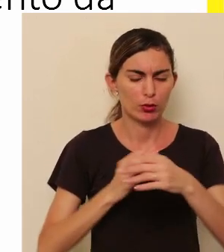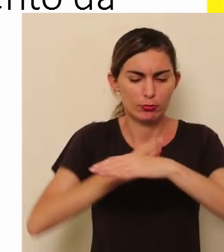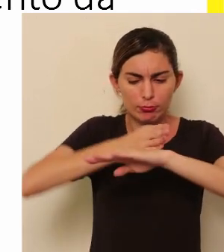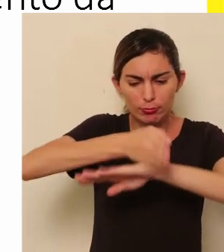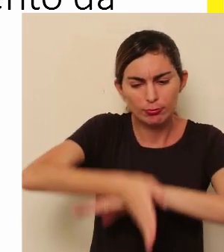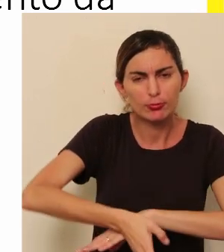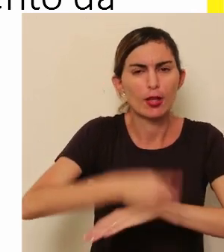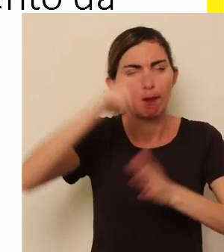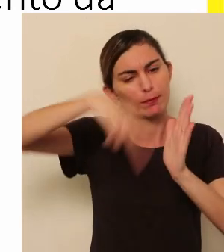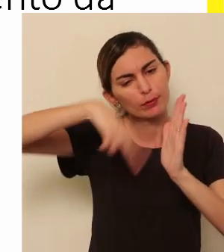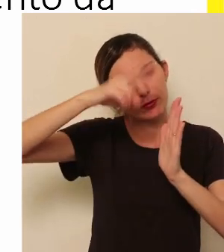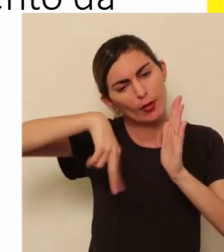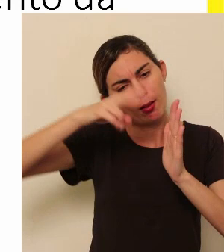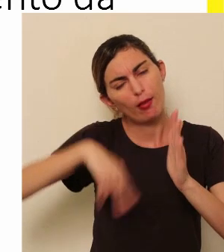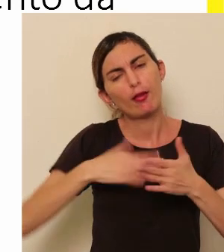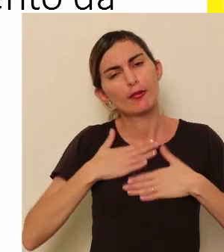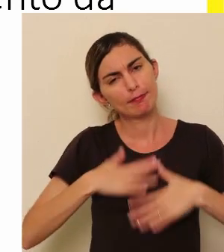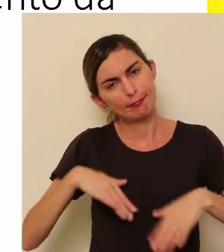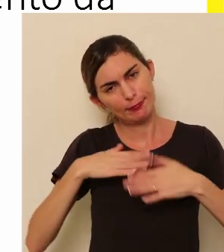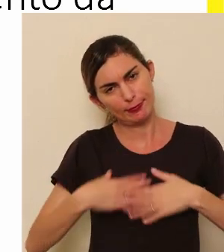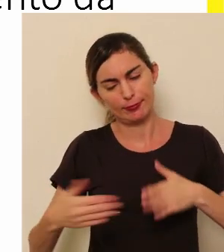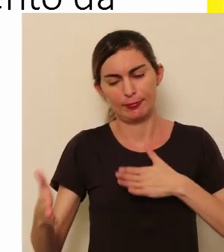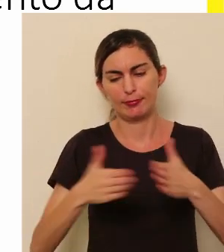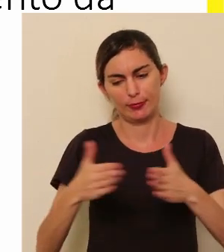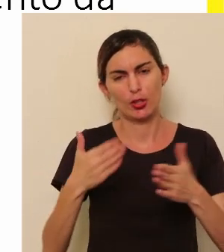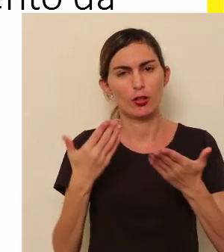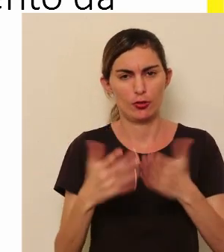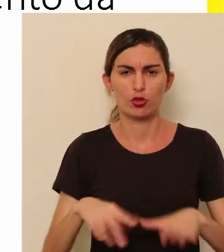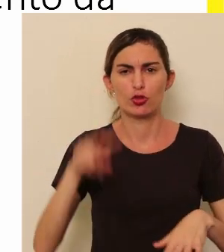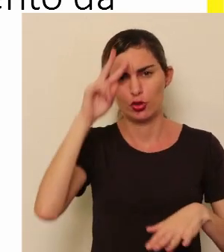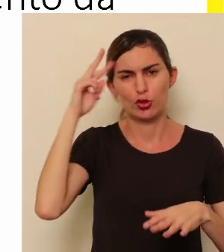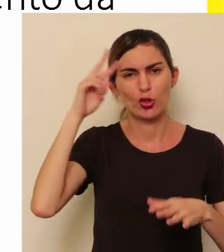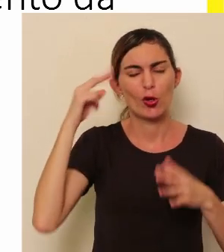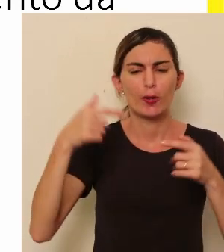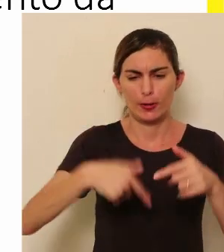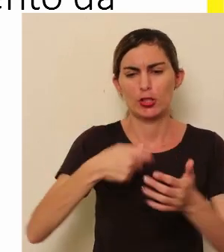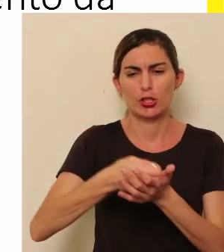poderão acessar e ler com muita tranquilidade neste momento de